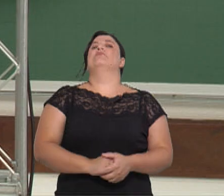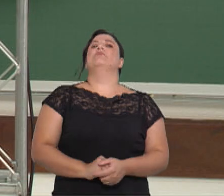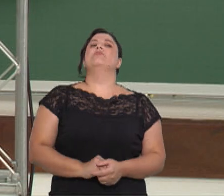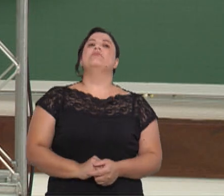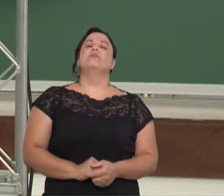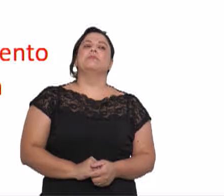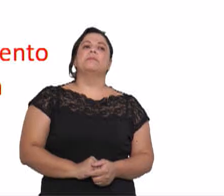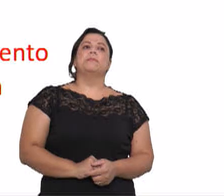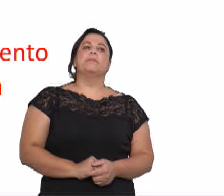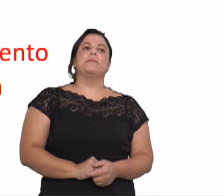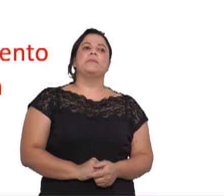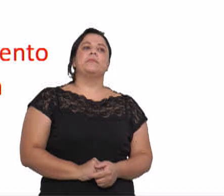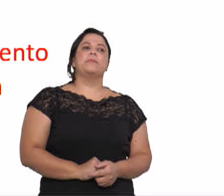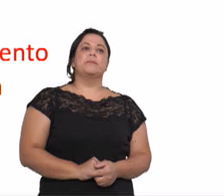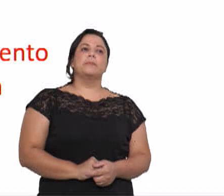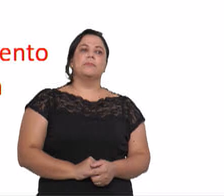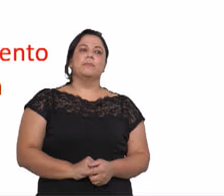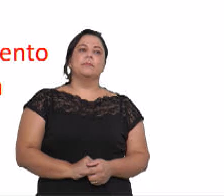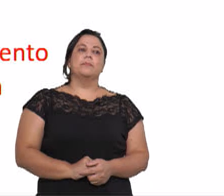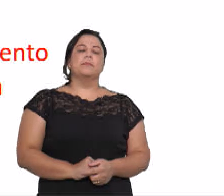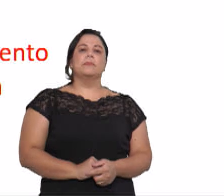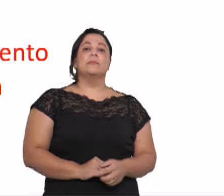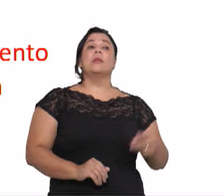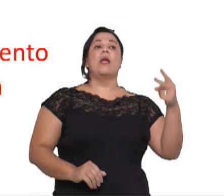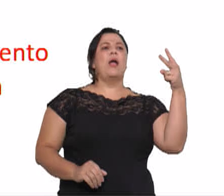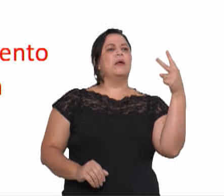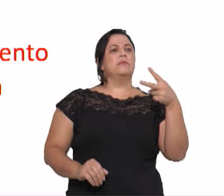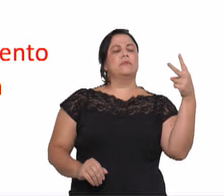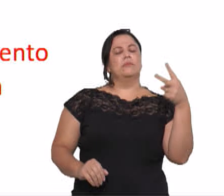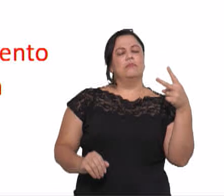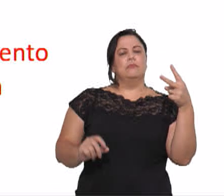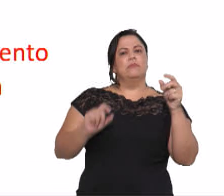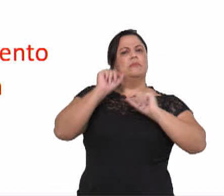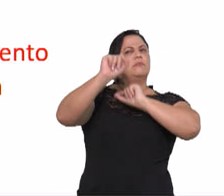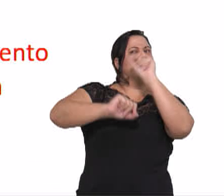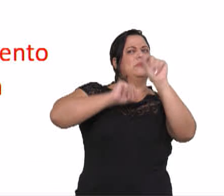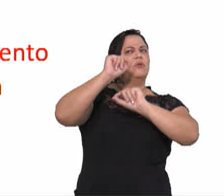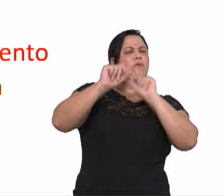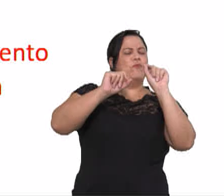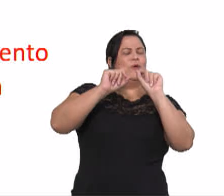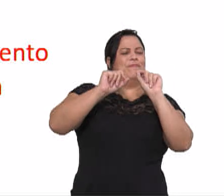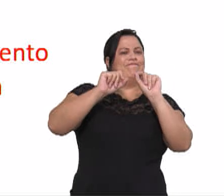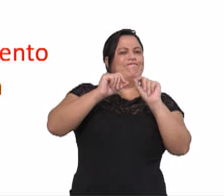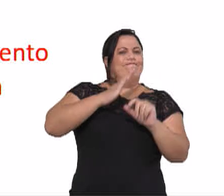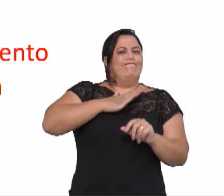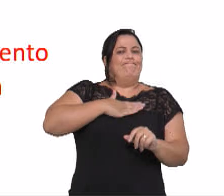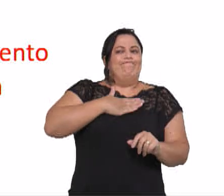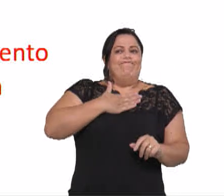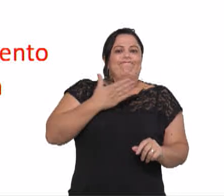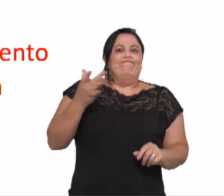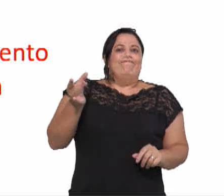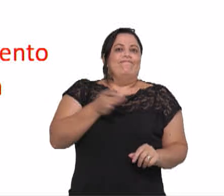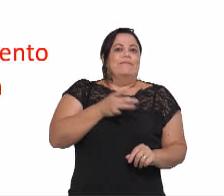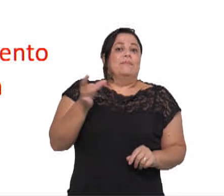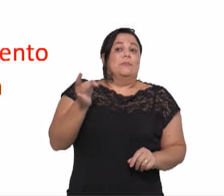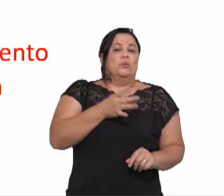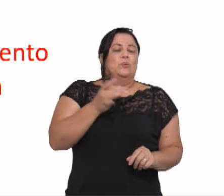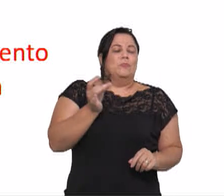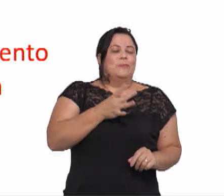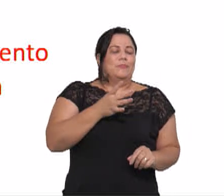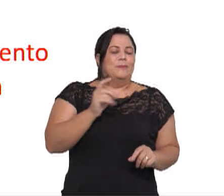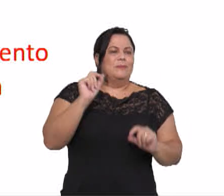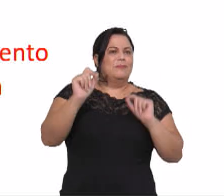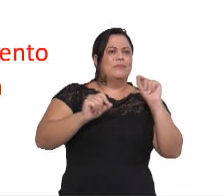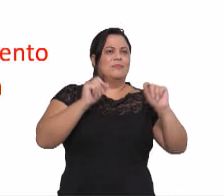Aí outra questão, o que foi o grande medo? Reação dos camponeses franceses